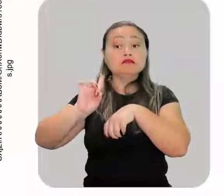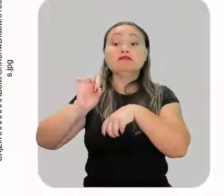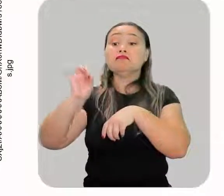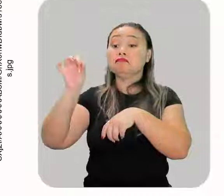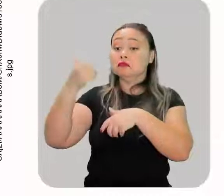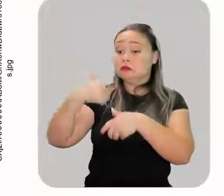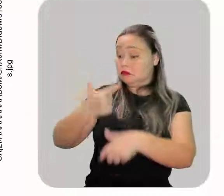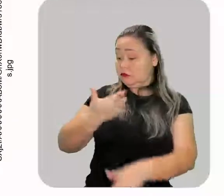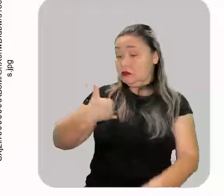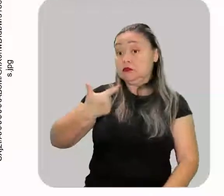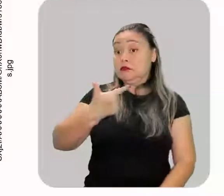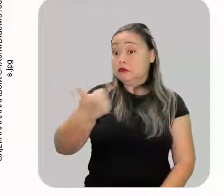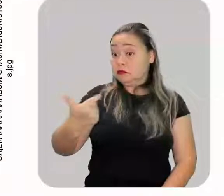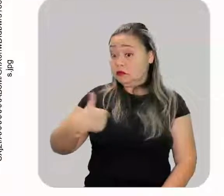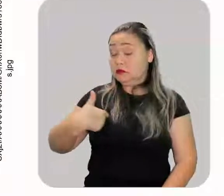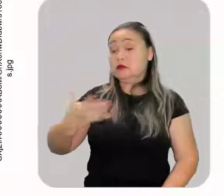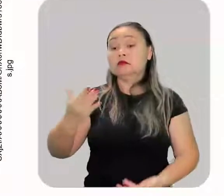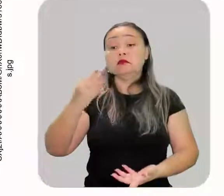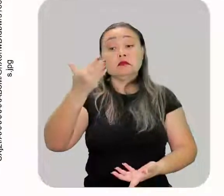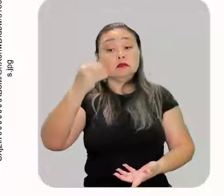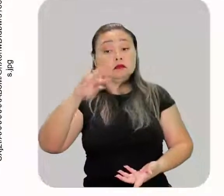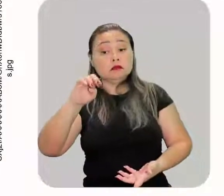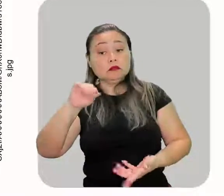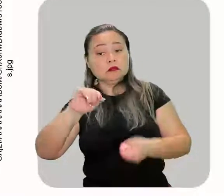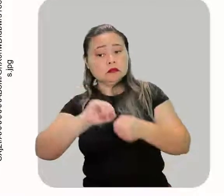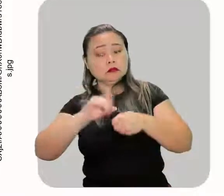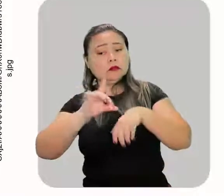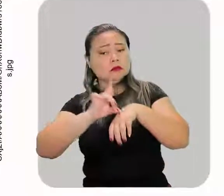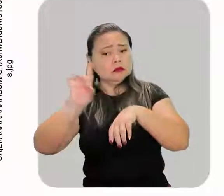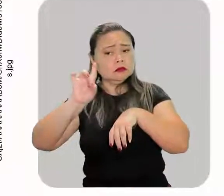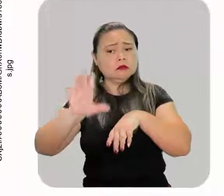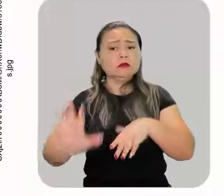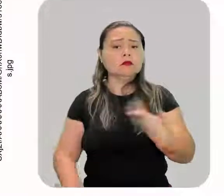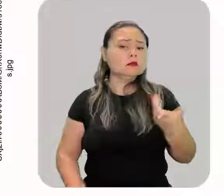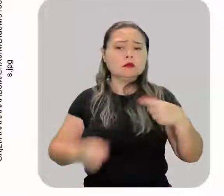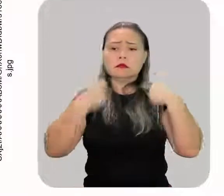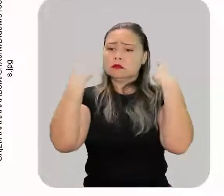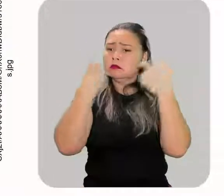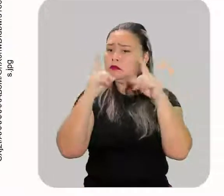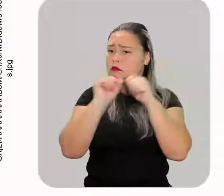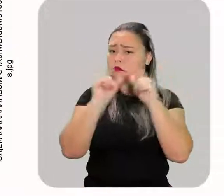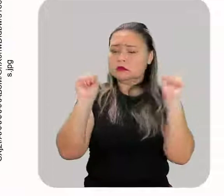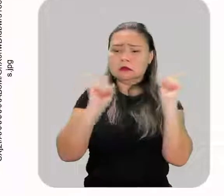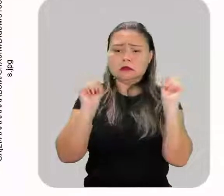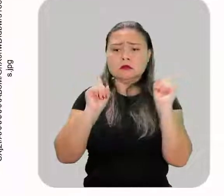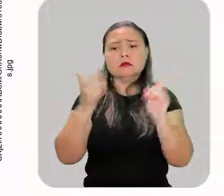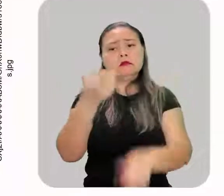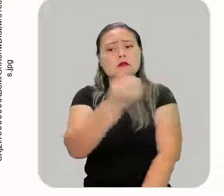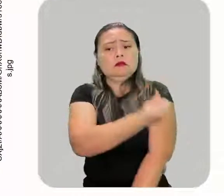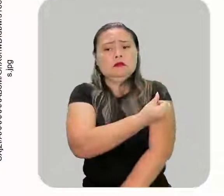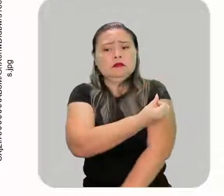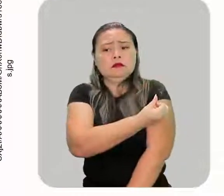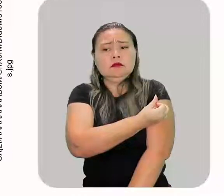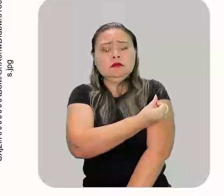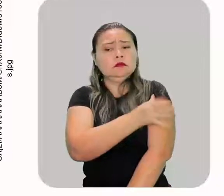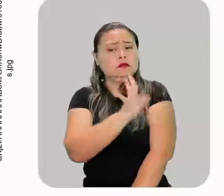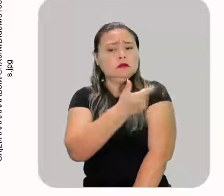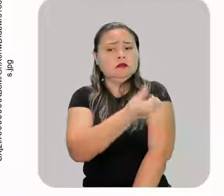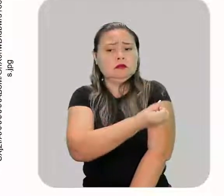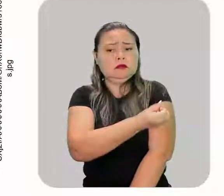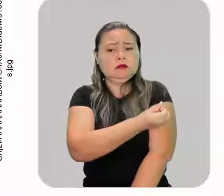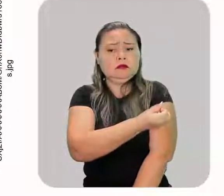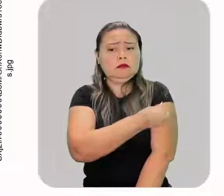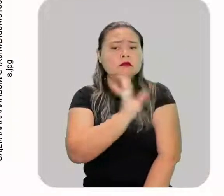de doutorado. Aí, será que o... Não, mas eu não fico nem preocupado, porque ele no sexto ano, né, no equivalente ao sexto